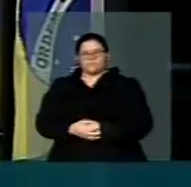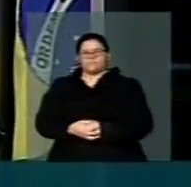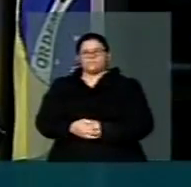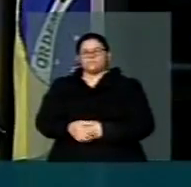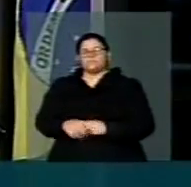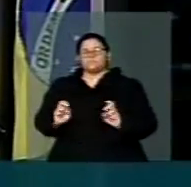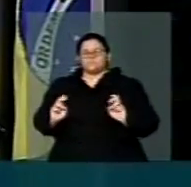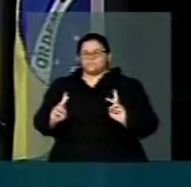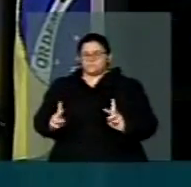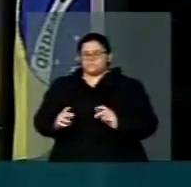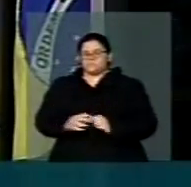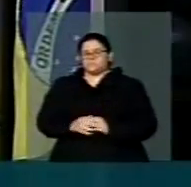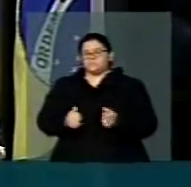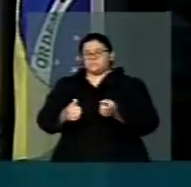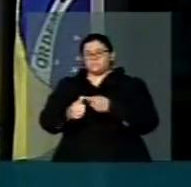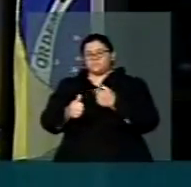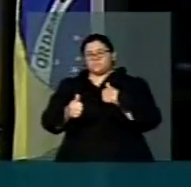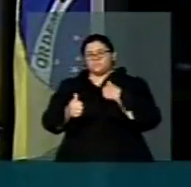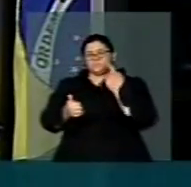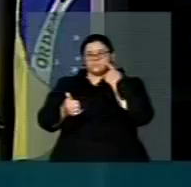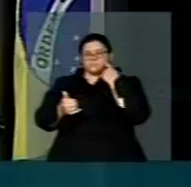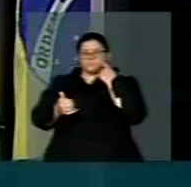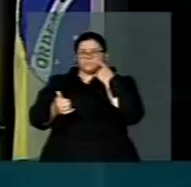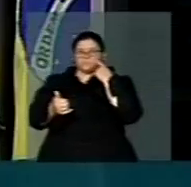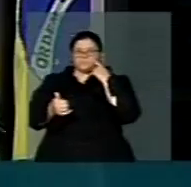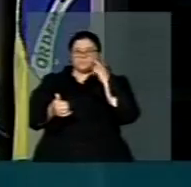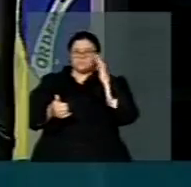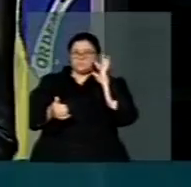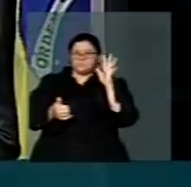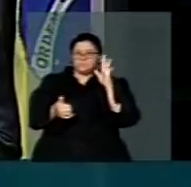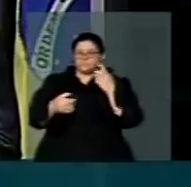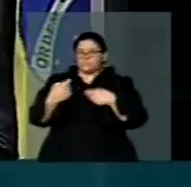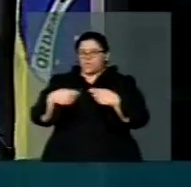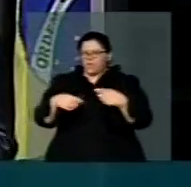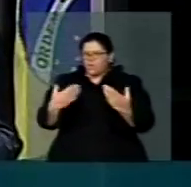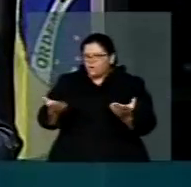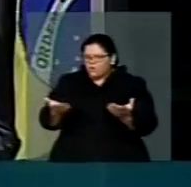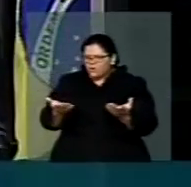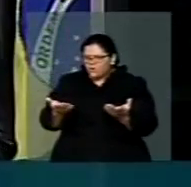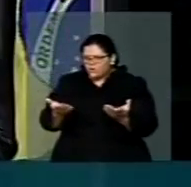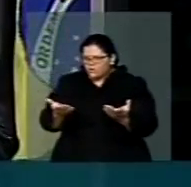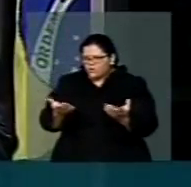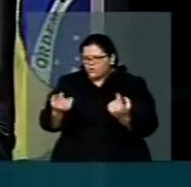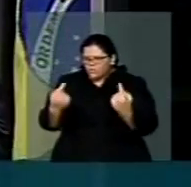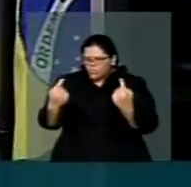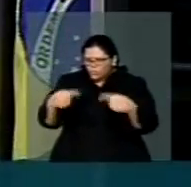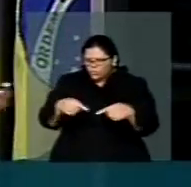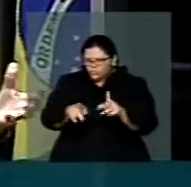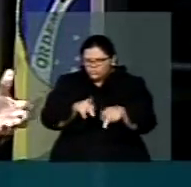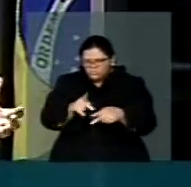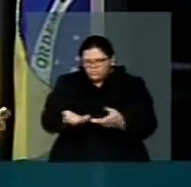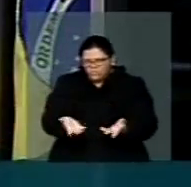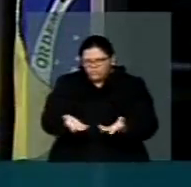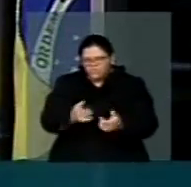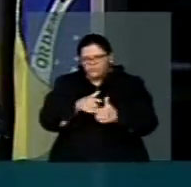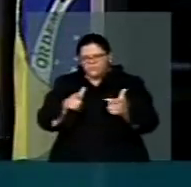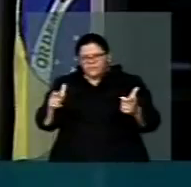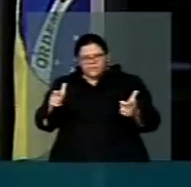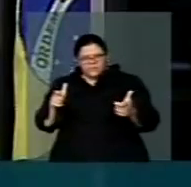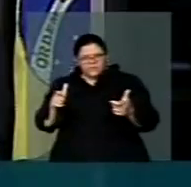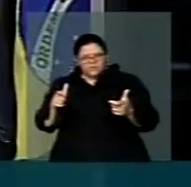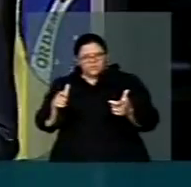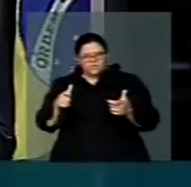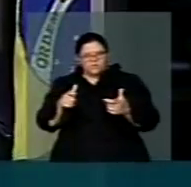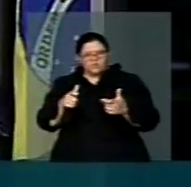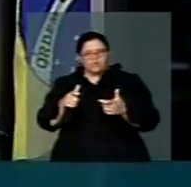Bom, primeiro pergunta-se que guerra? Guerra contra a população, a grande maioria